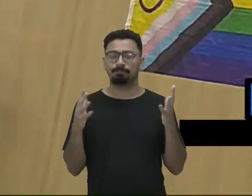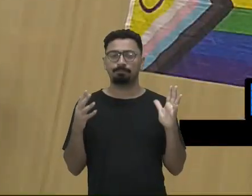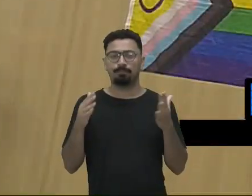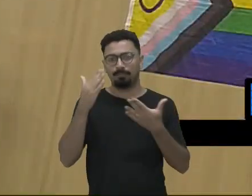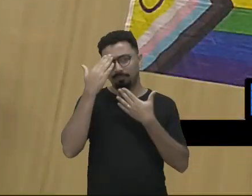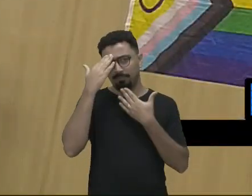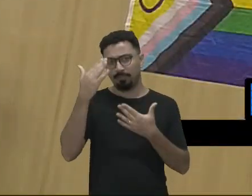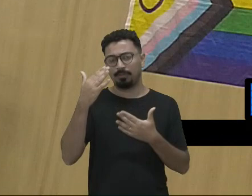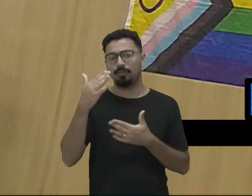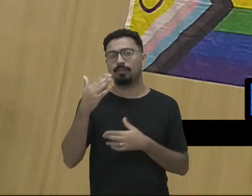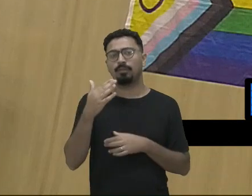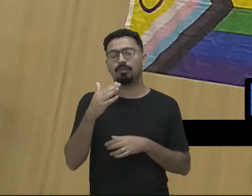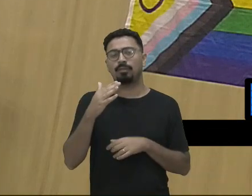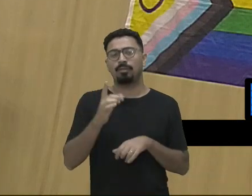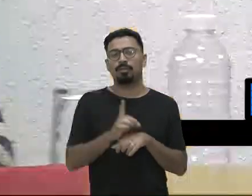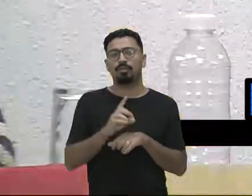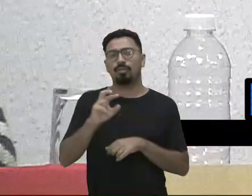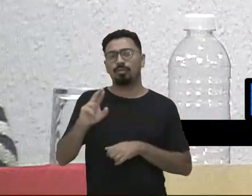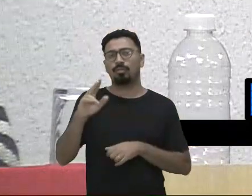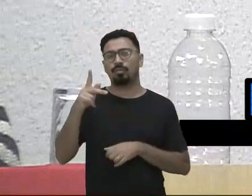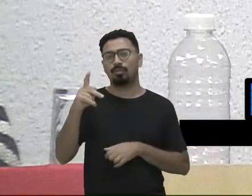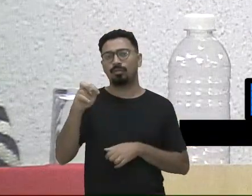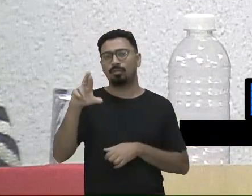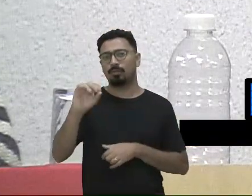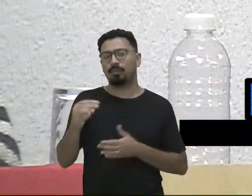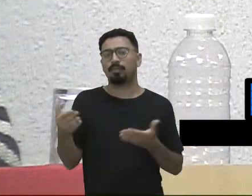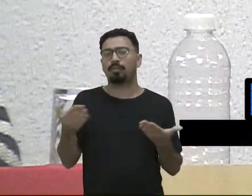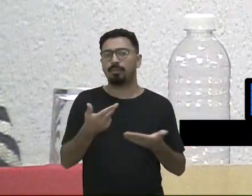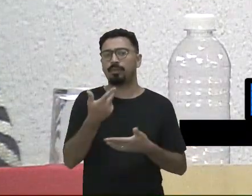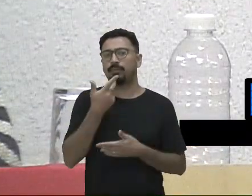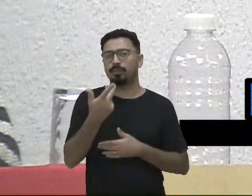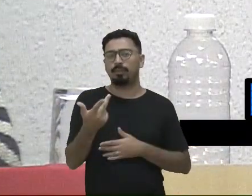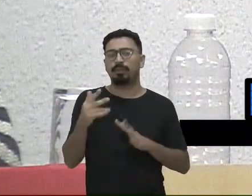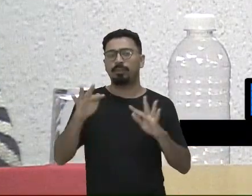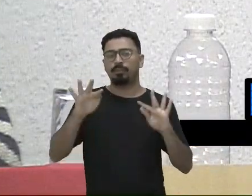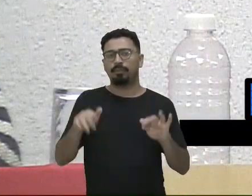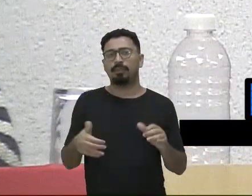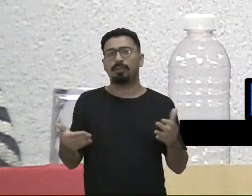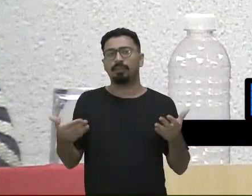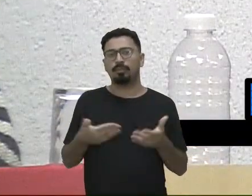Obrigada, doutor Pedro. Passo agora a palavra para as considerações finais da Cíntia.